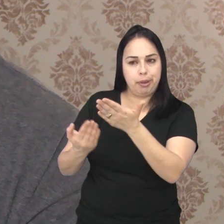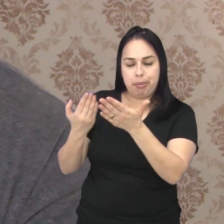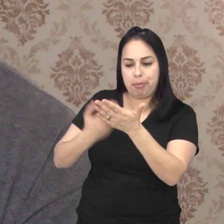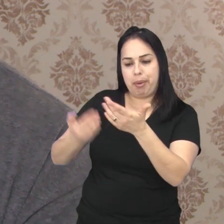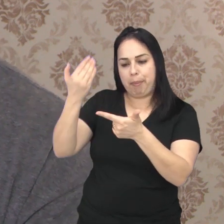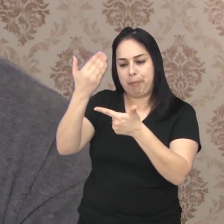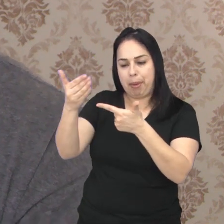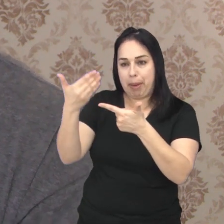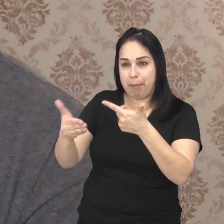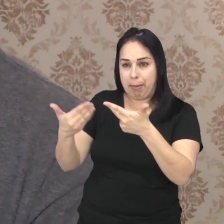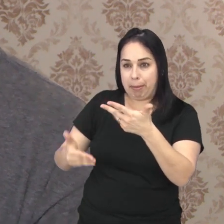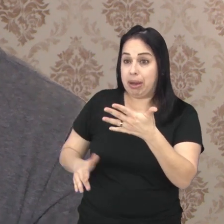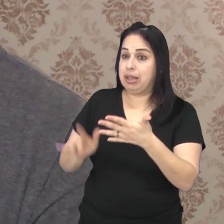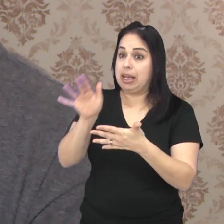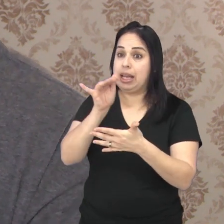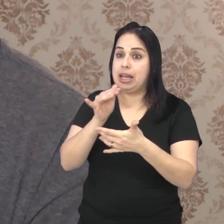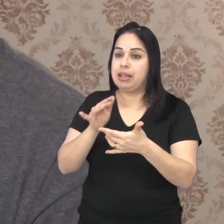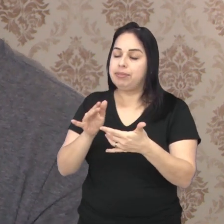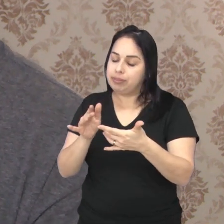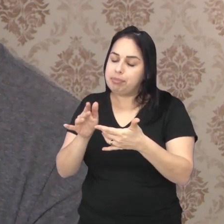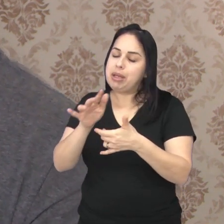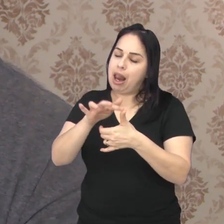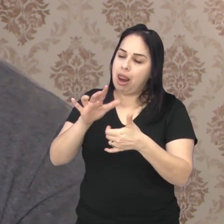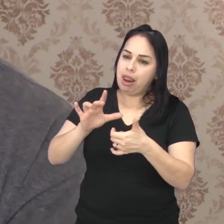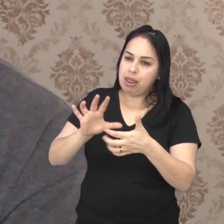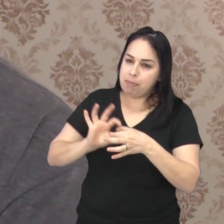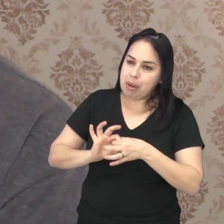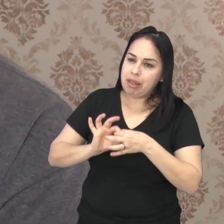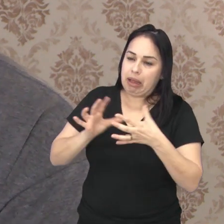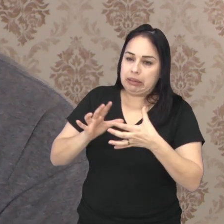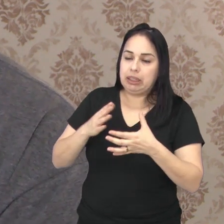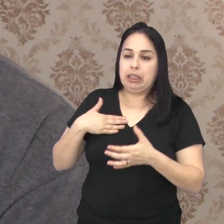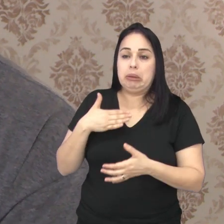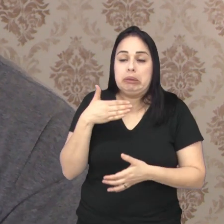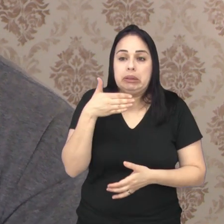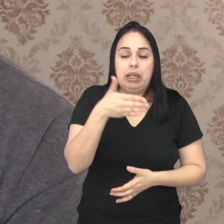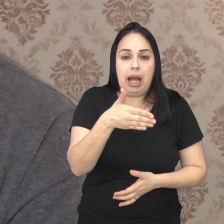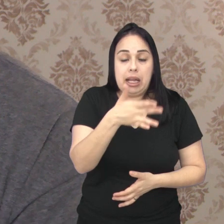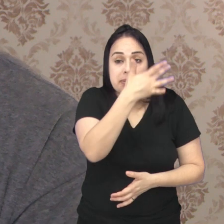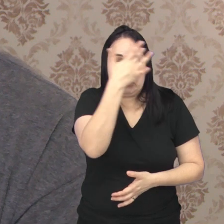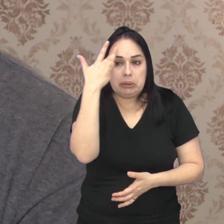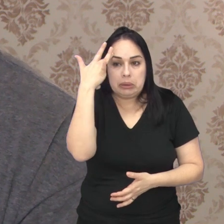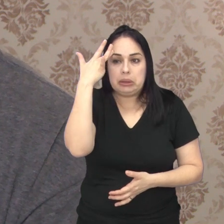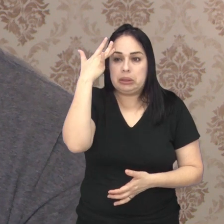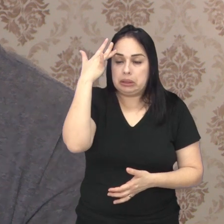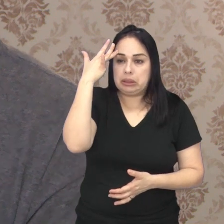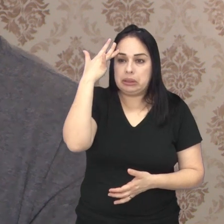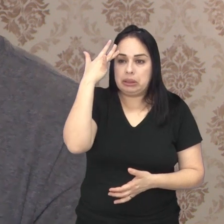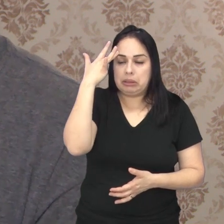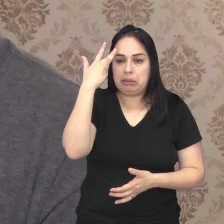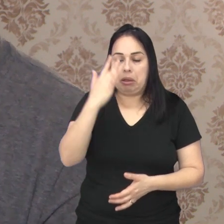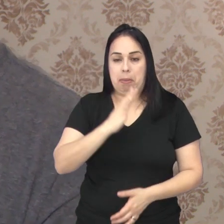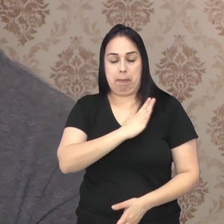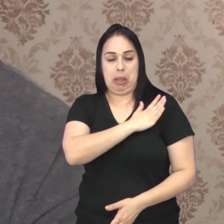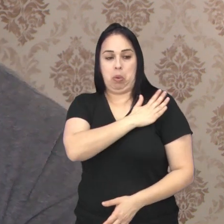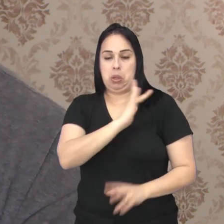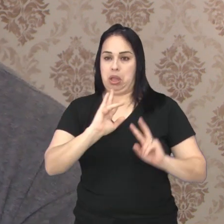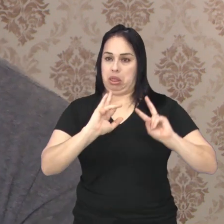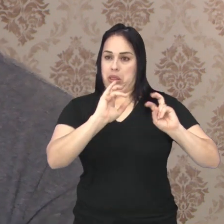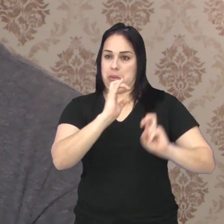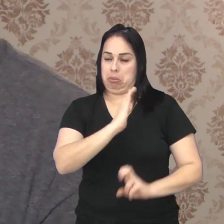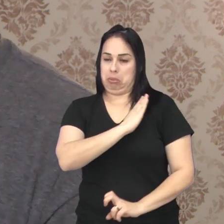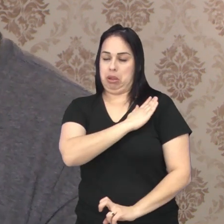Eu perdi a minha liberdade, principalmente, né? Que aonde que eu ia, as pessoas